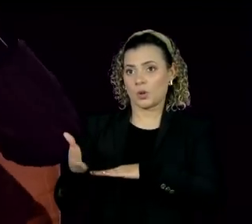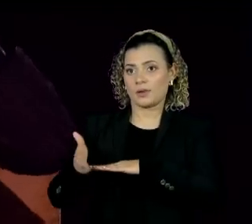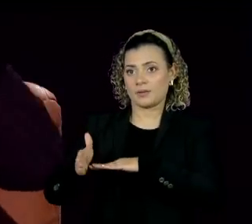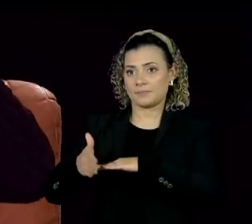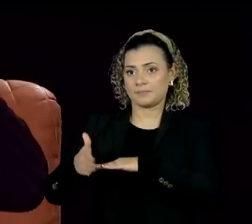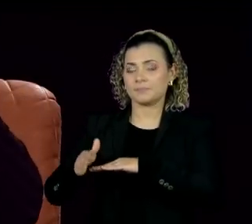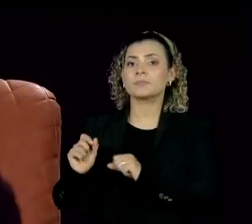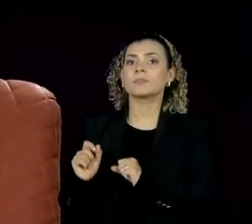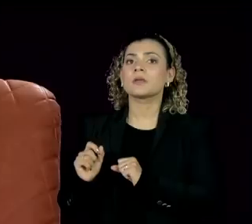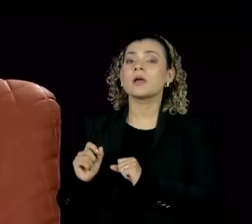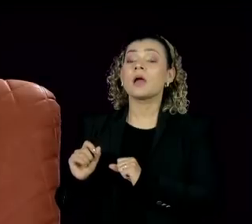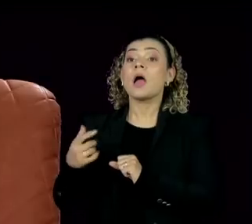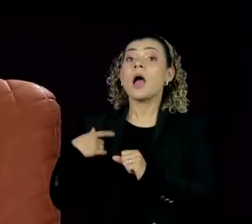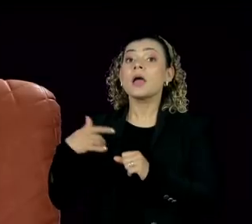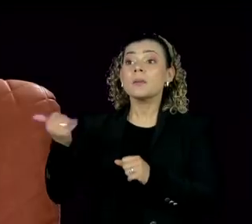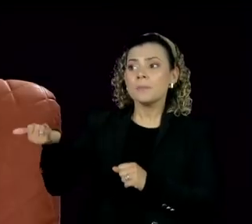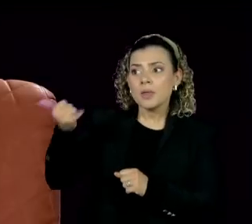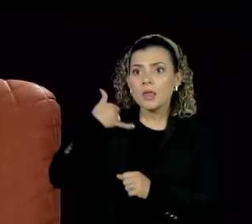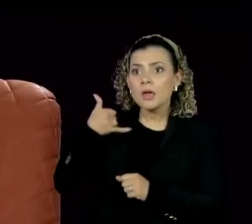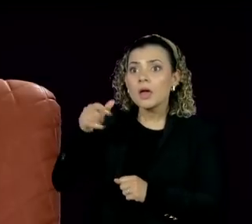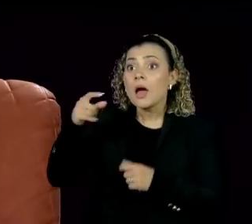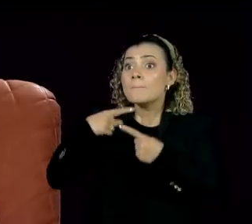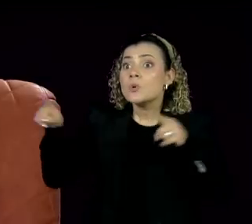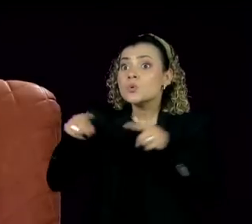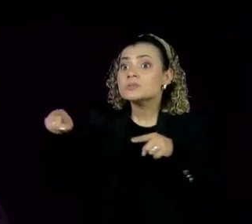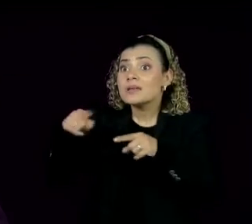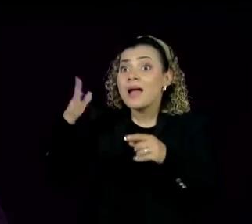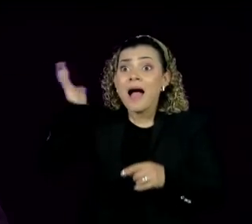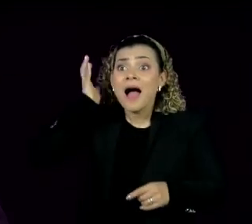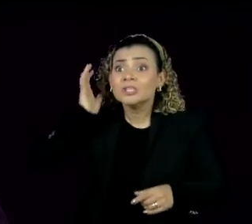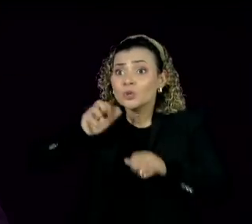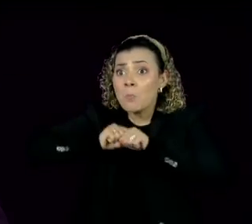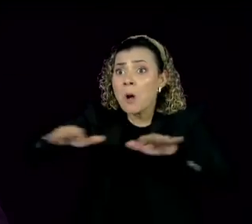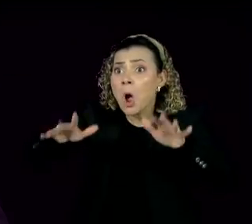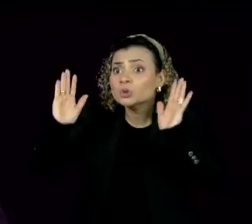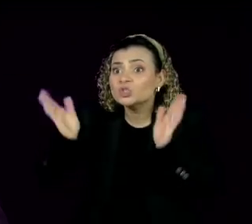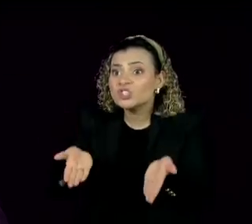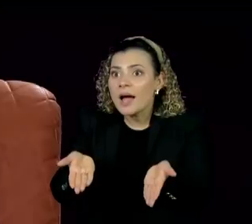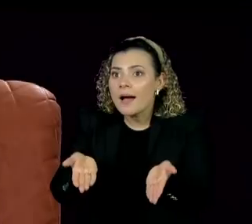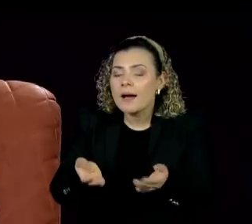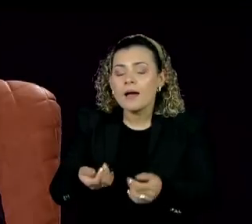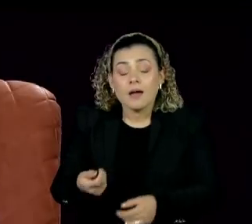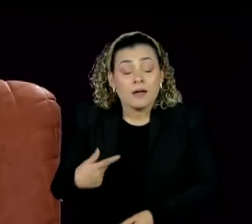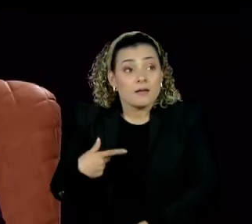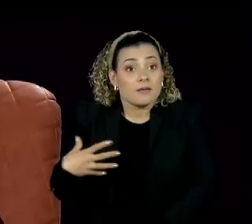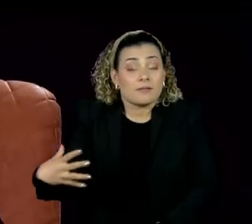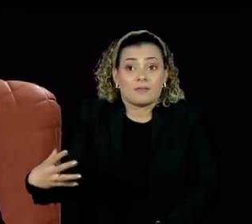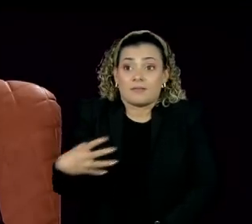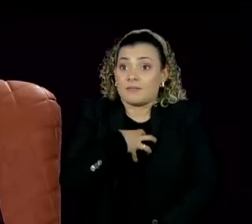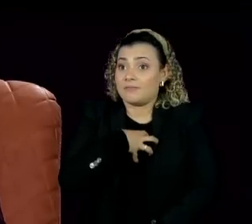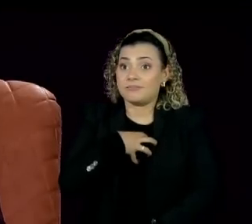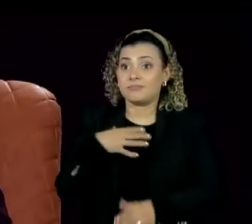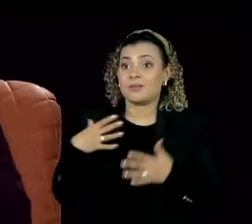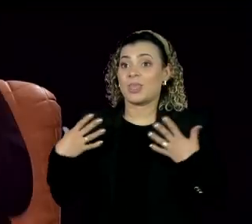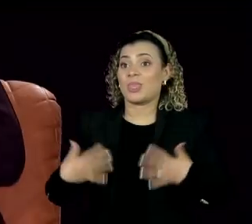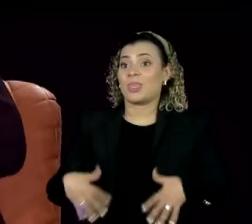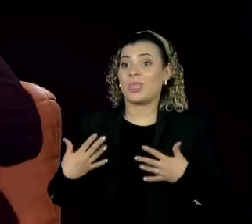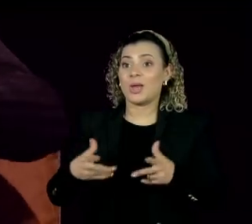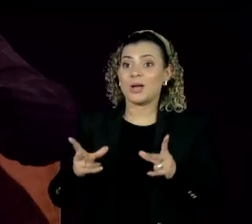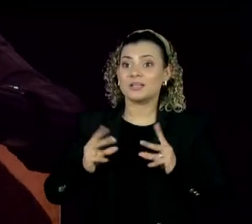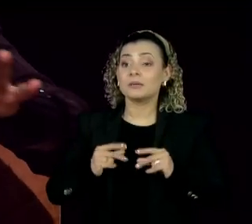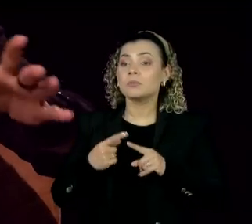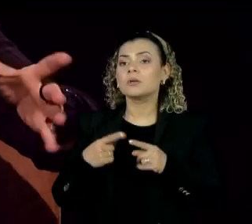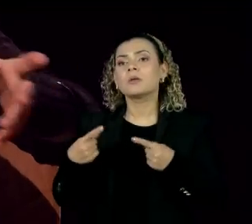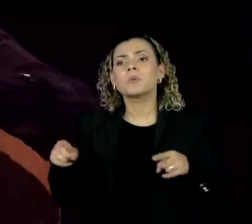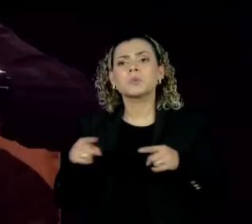está tocando no rádio, Você Não Soube Me Amar. Ai, ai, ai. Gente, mas foi assim, foi uma coisa impressionante, Você Não Soube Me Amar, porque a rádio